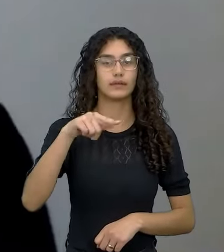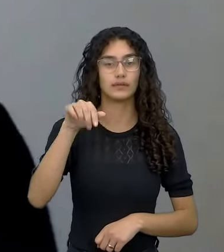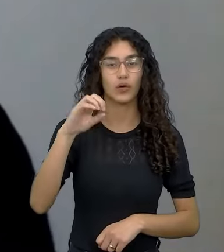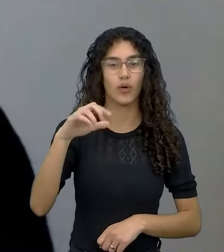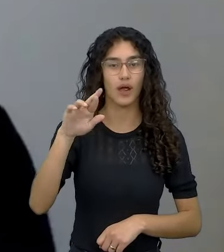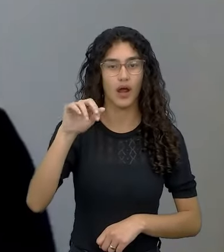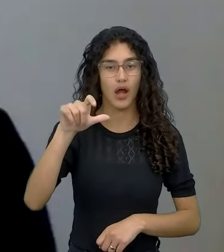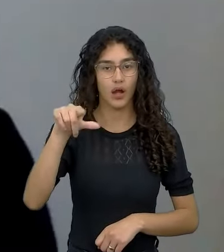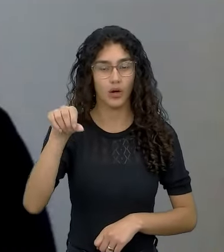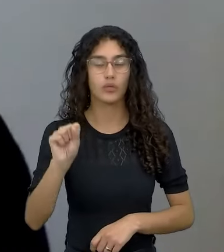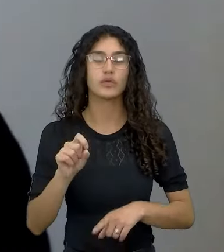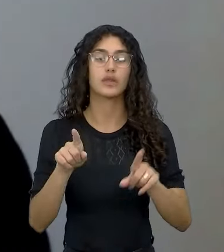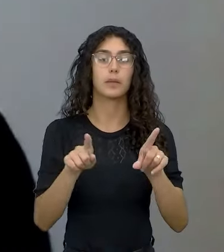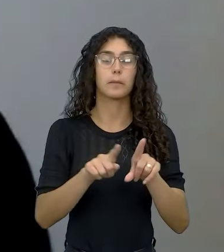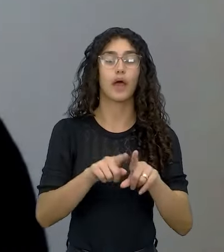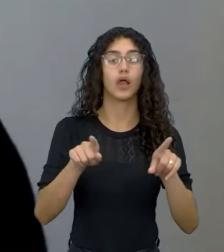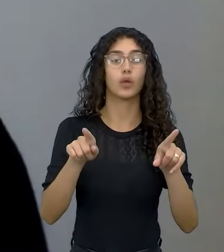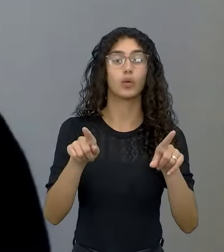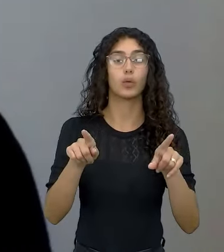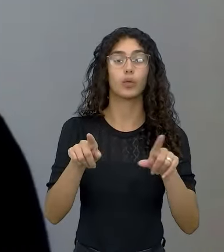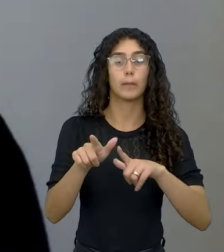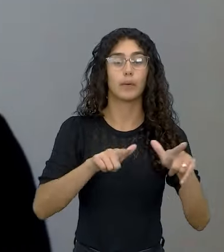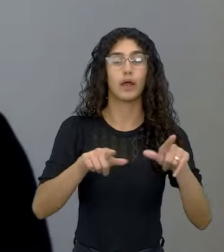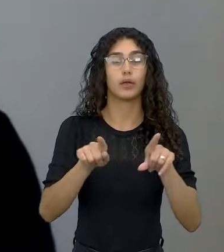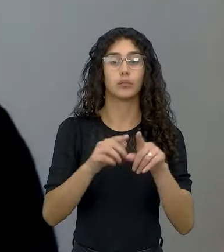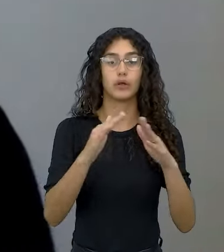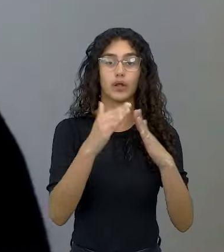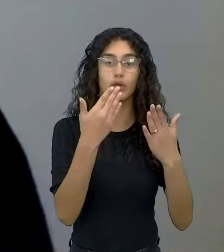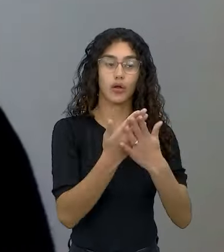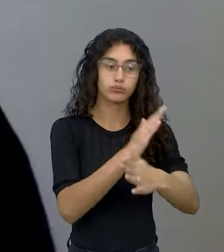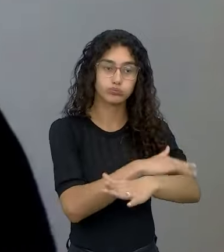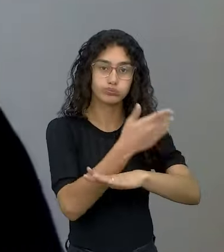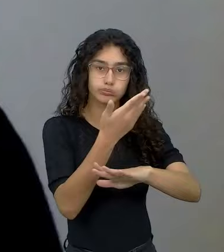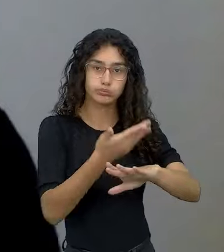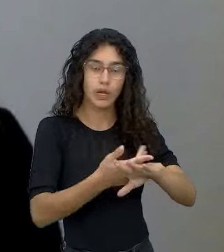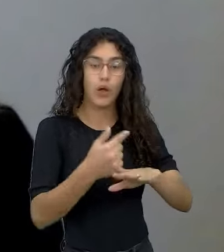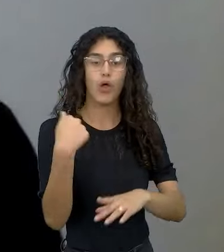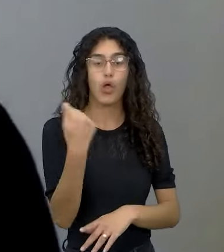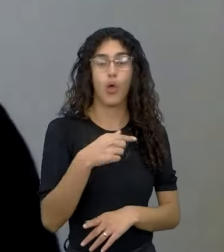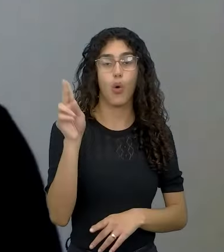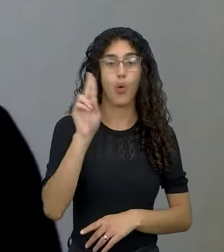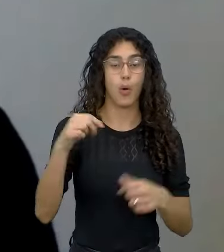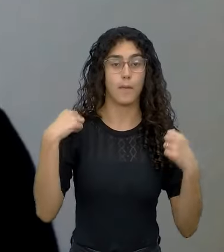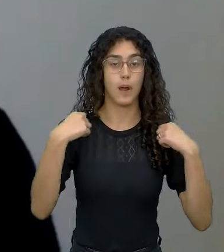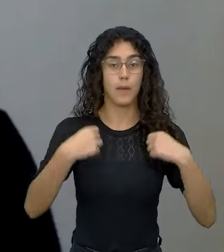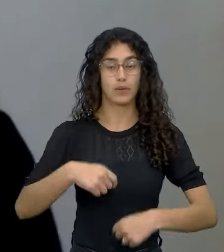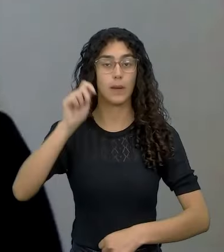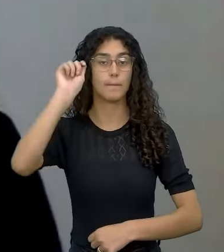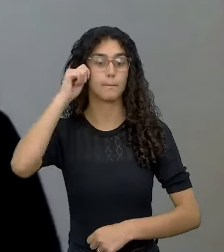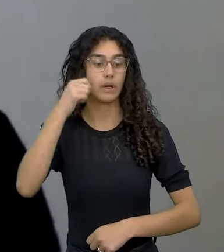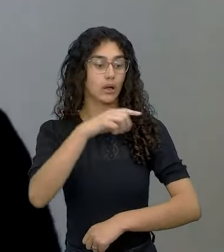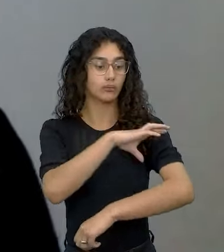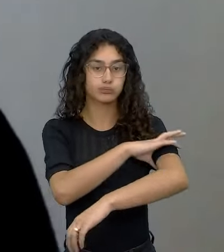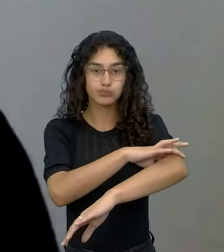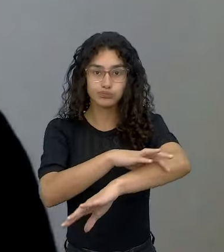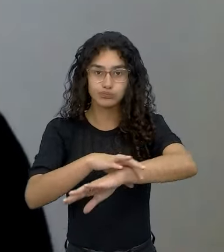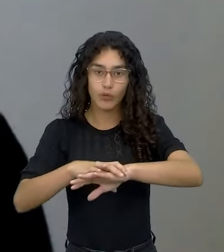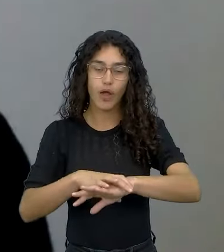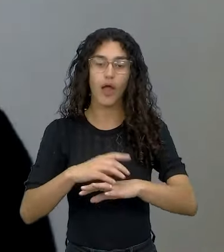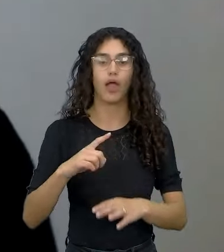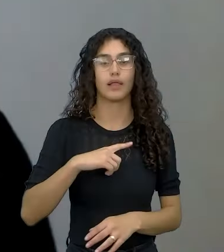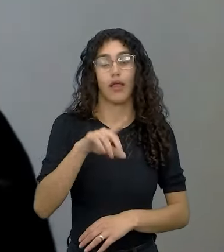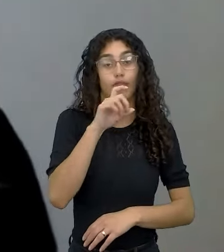trabalho também numa escola de tempo integral na cidade de São Carlos. Hoje eu estou vestindo uma camiseta preta de manga longa, está um pouco